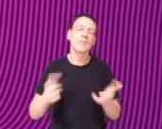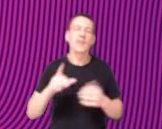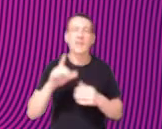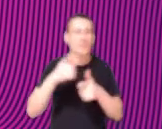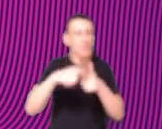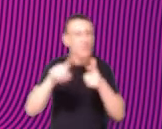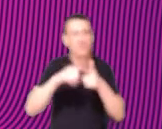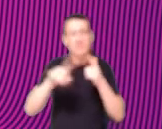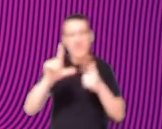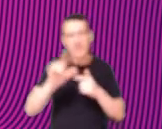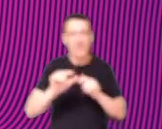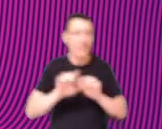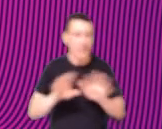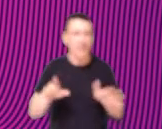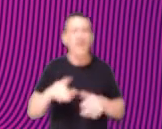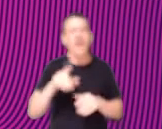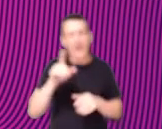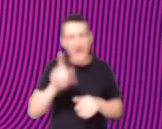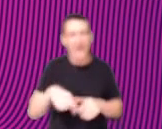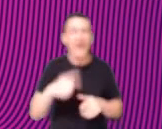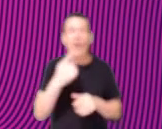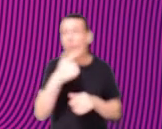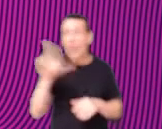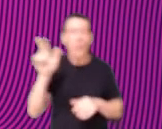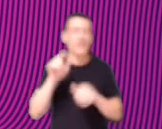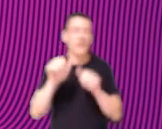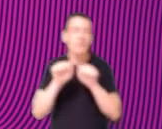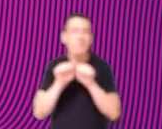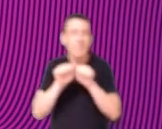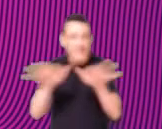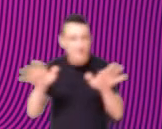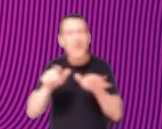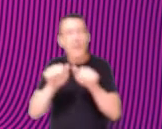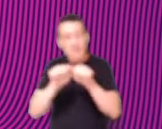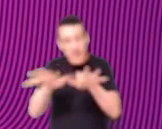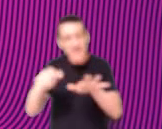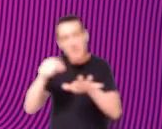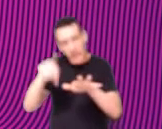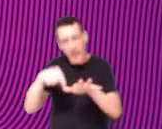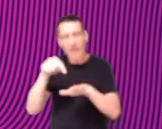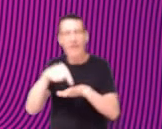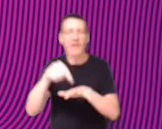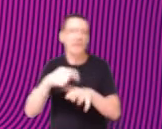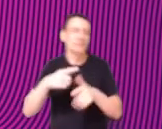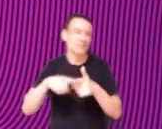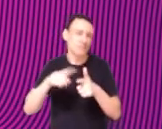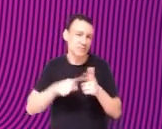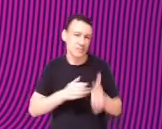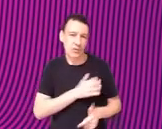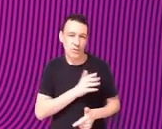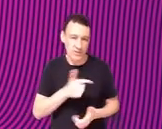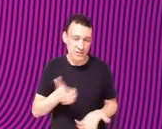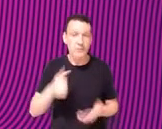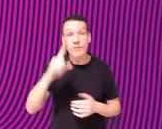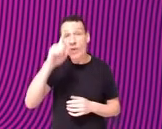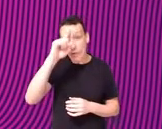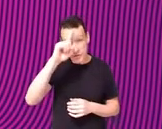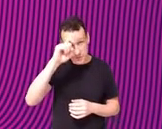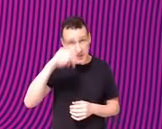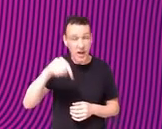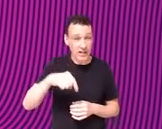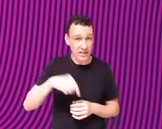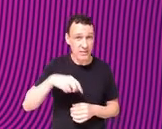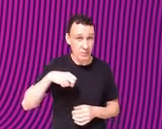a pandemia da insuficiência cardíaca. Este é o meu hospital em Lisboa, que gosto sempre de mostrar. Temos tido a